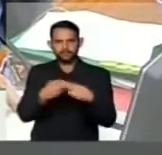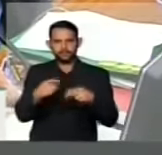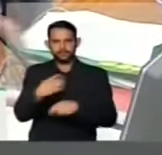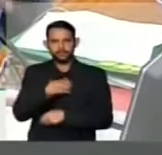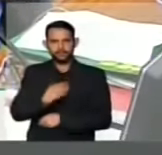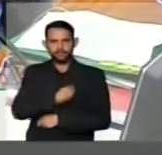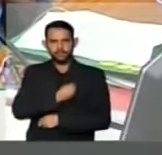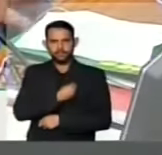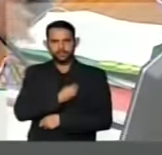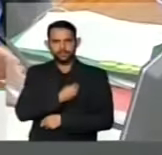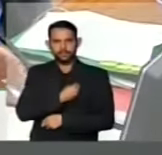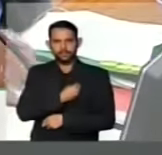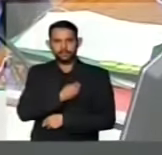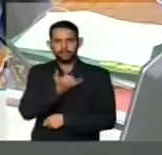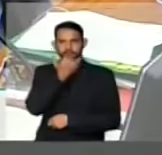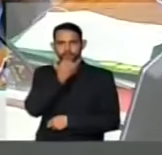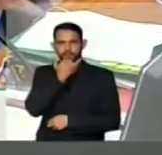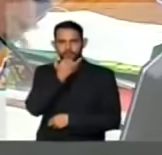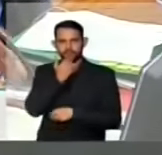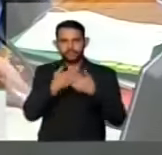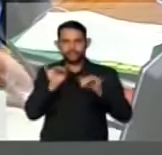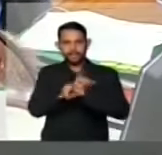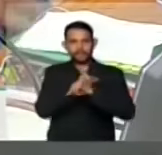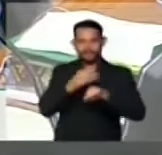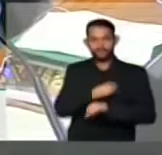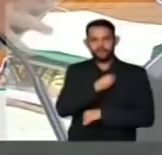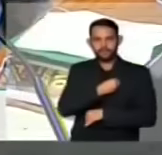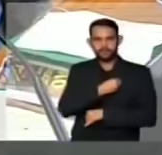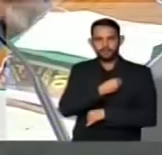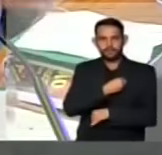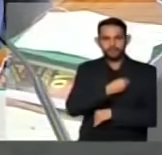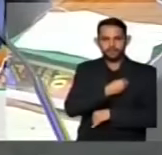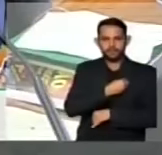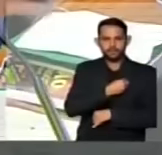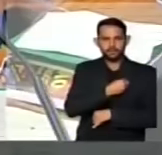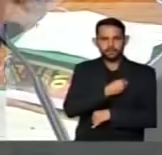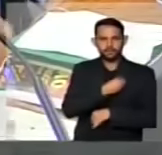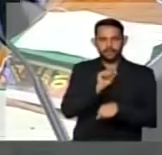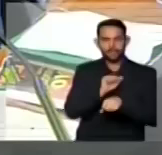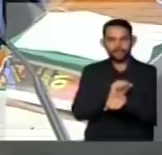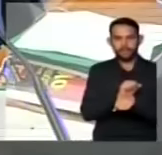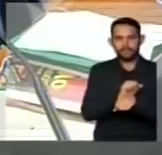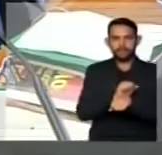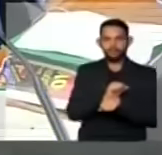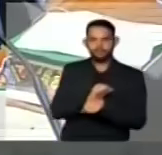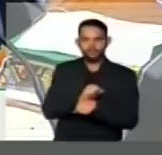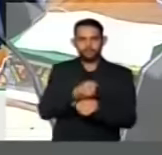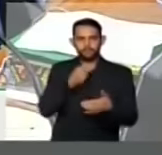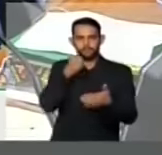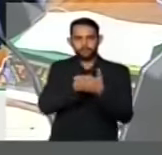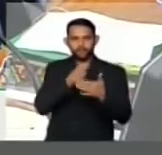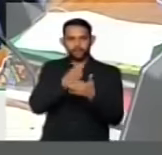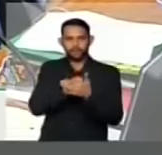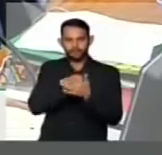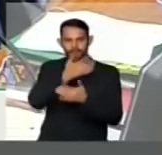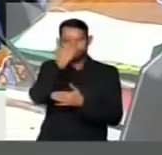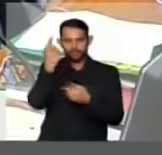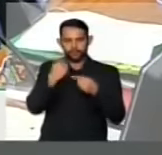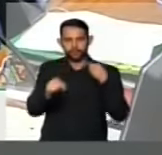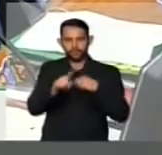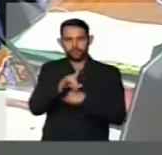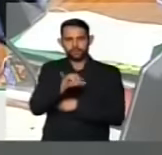sair, me perdoa a expressão, mas está gravado isso, defende sair na porrada com aqueles que protestam contra Lula? Para